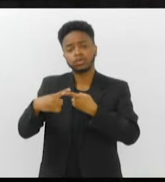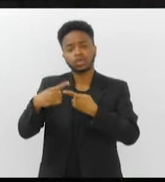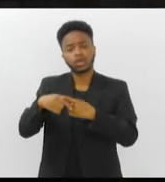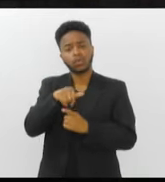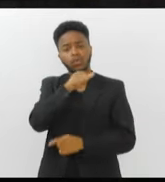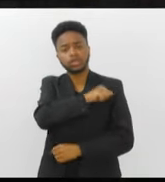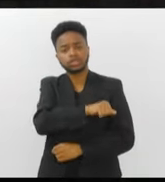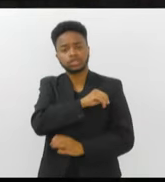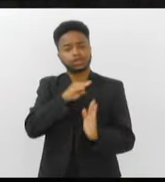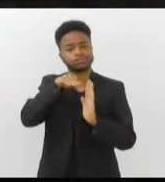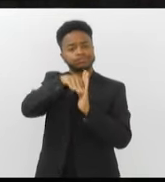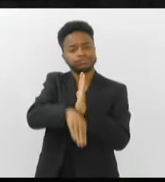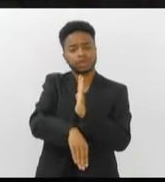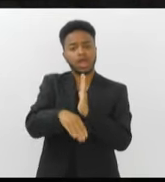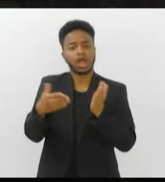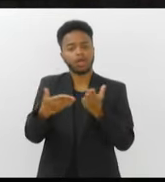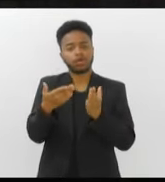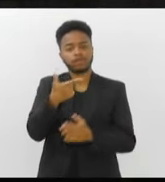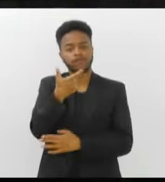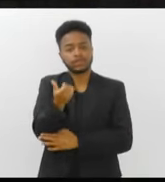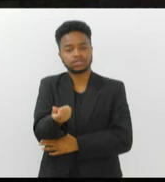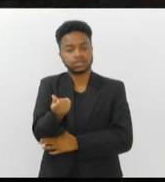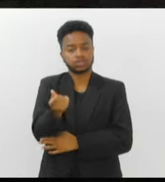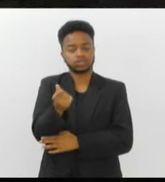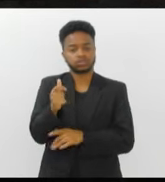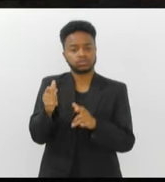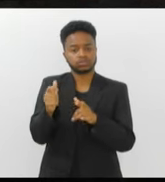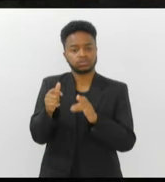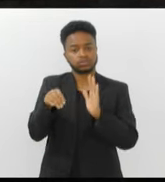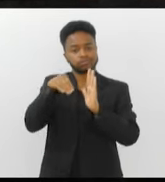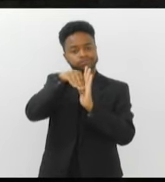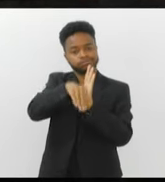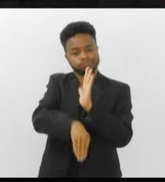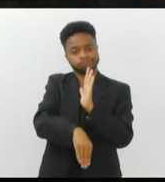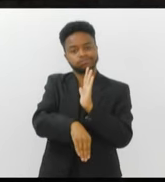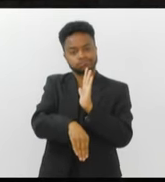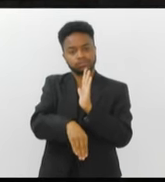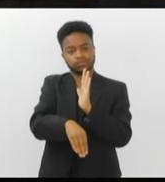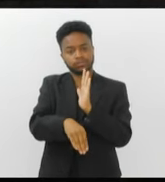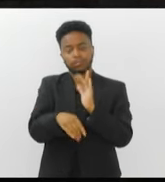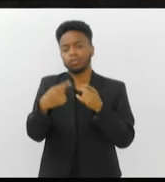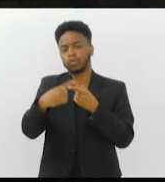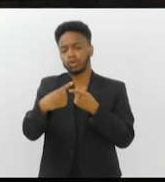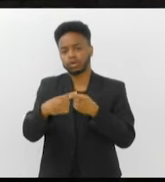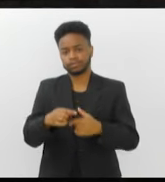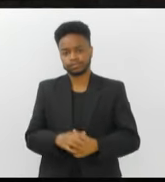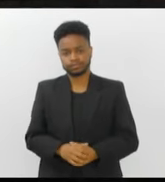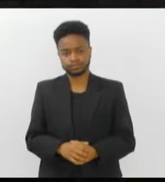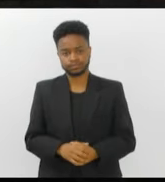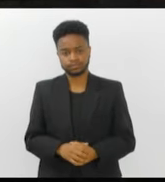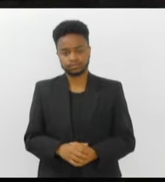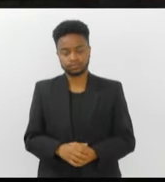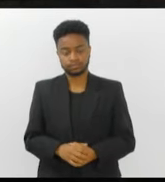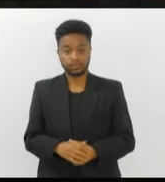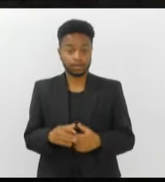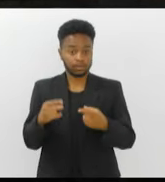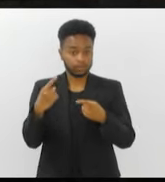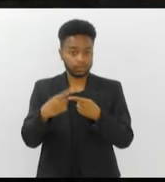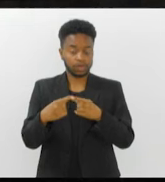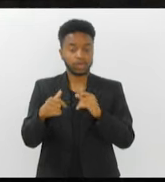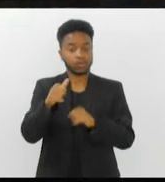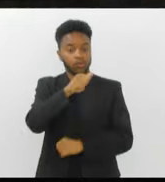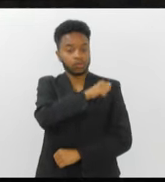se tornando penúltimo lugar no IDEB, tendo uma queda brutal na sua nota? Porque o Rio de Janeiro